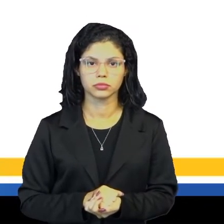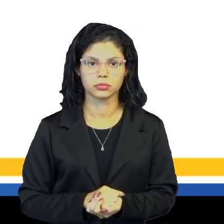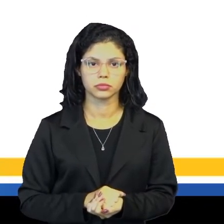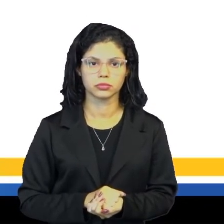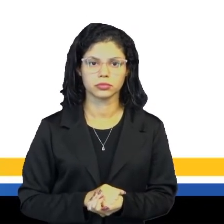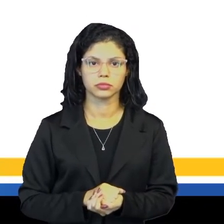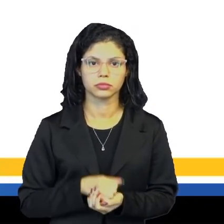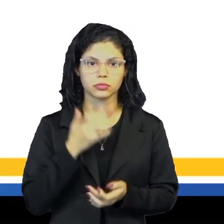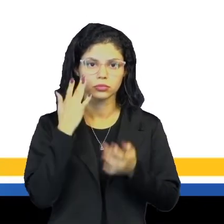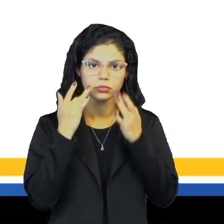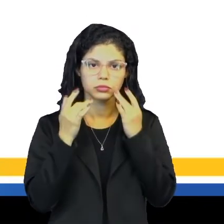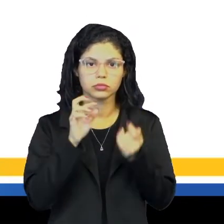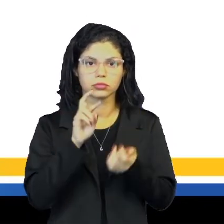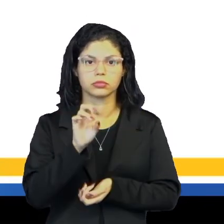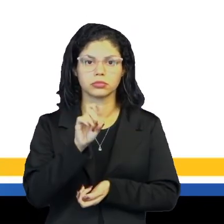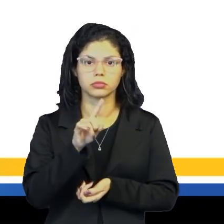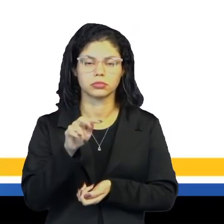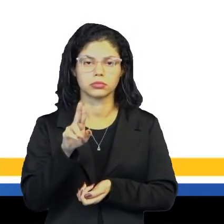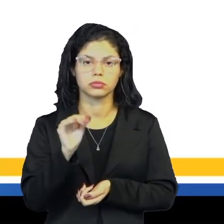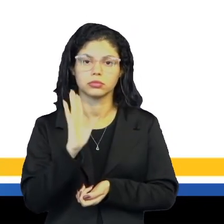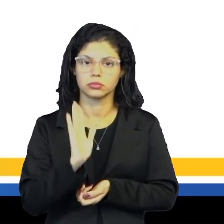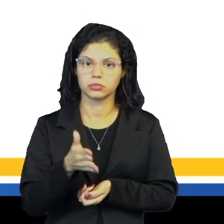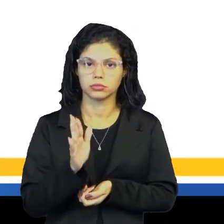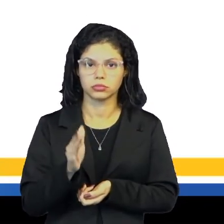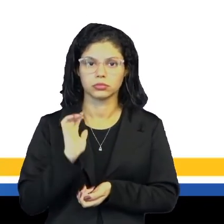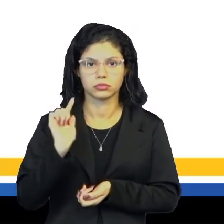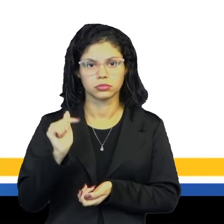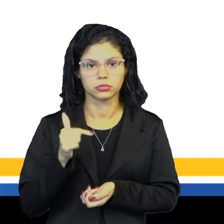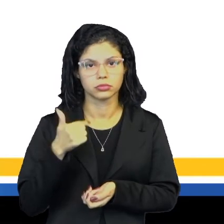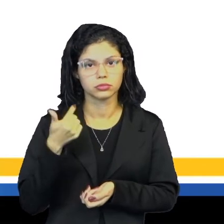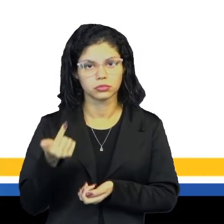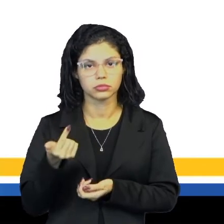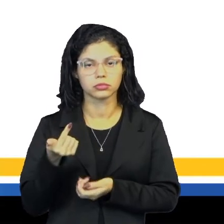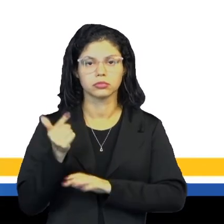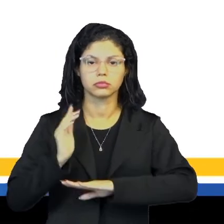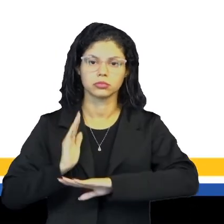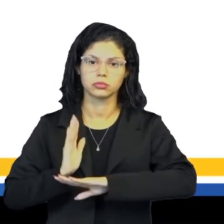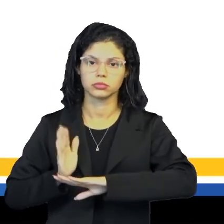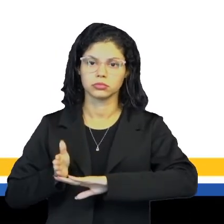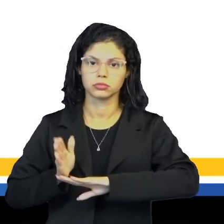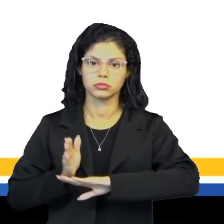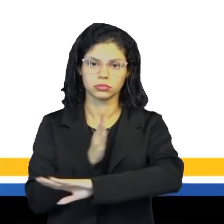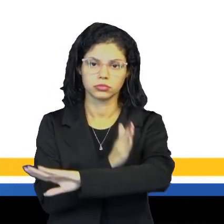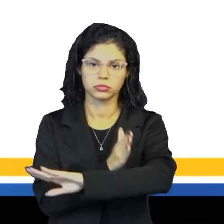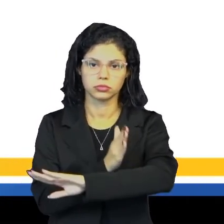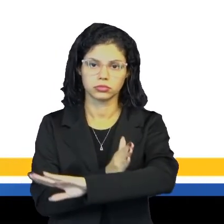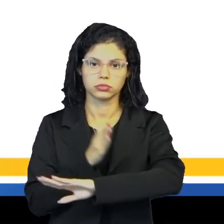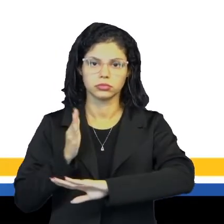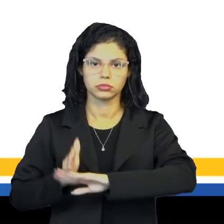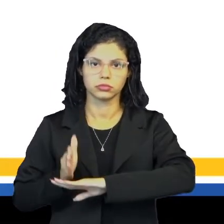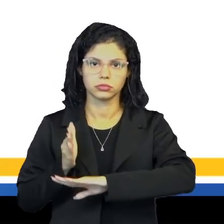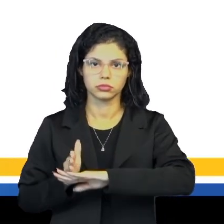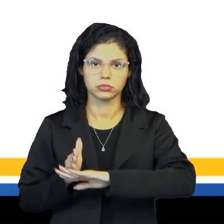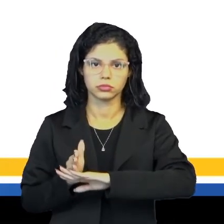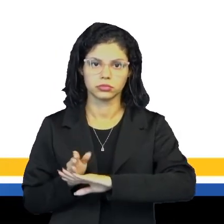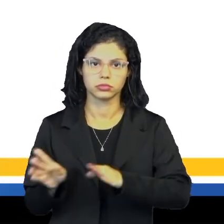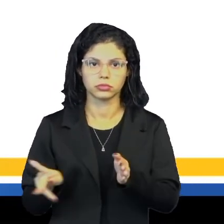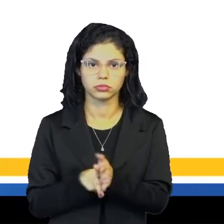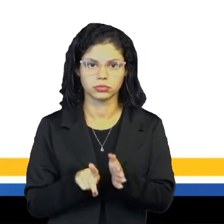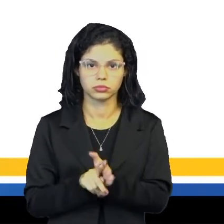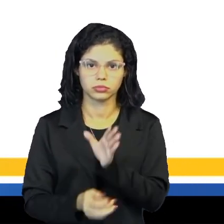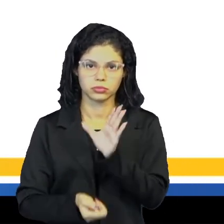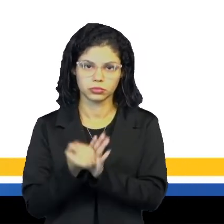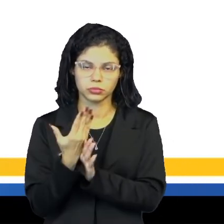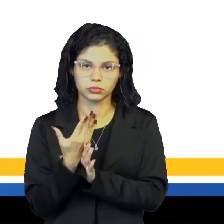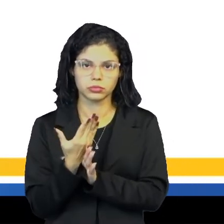O teatro renascentista, tá, que já depois da Idade Média, foi aquele produzido durante o período do Renascimento, que